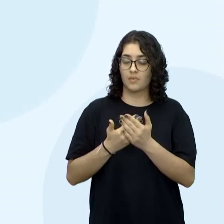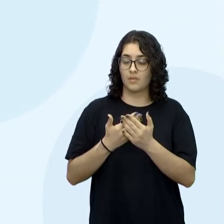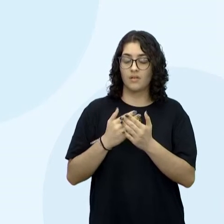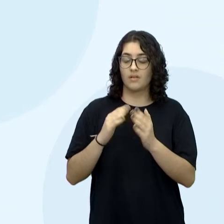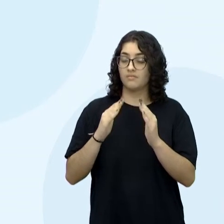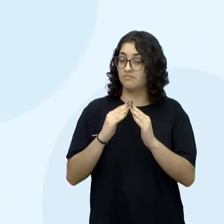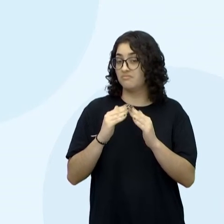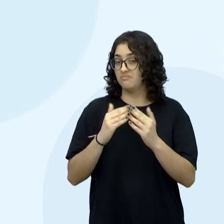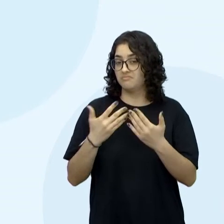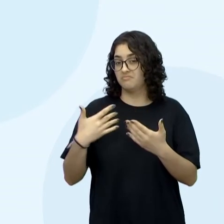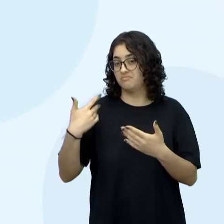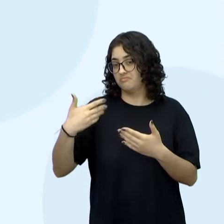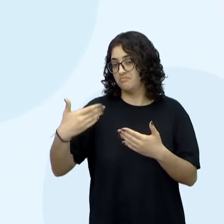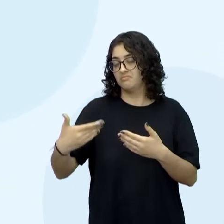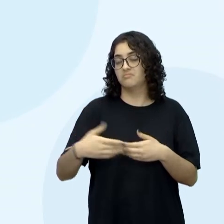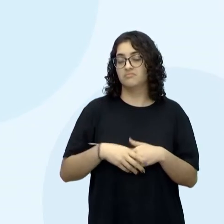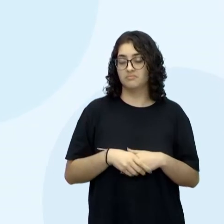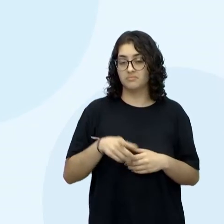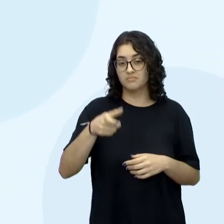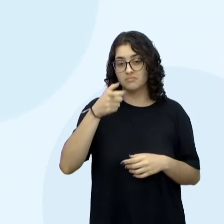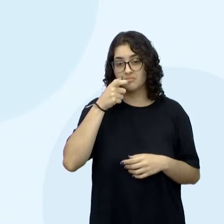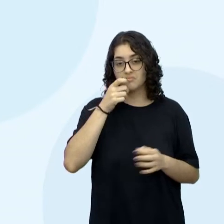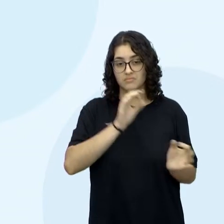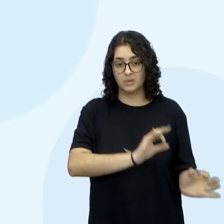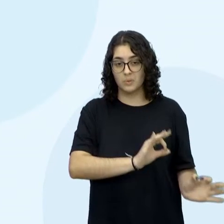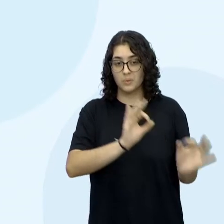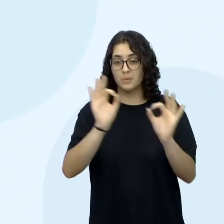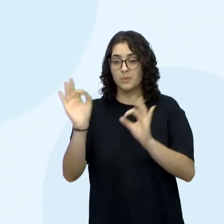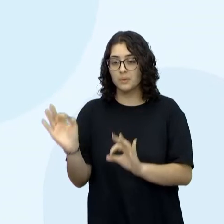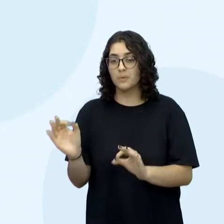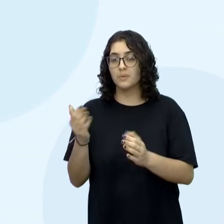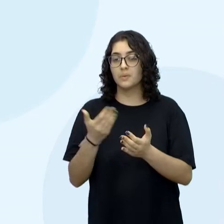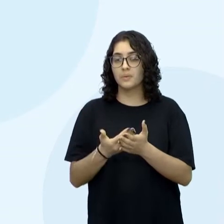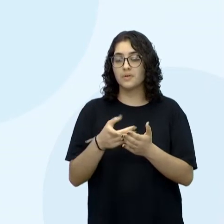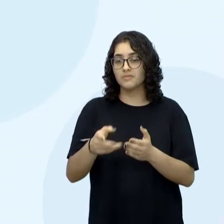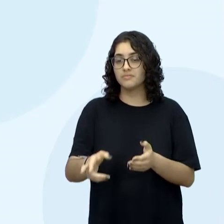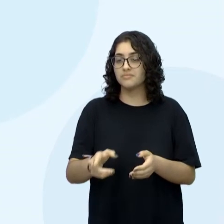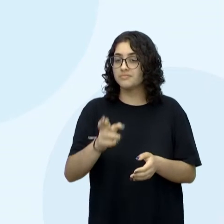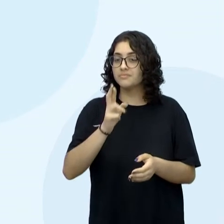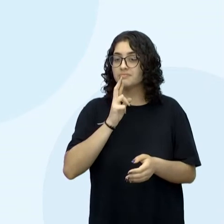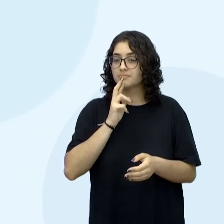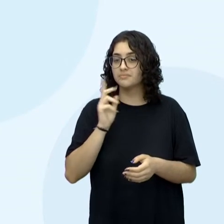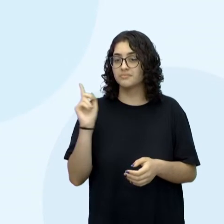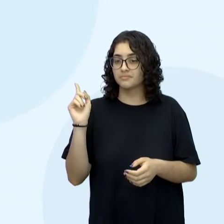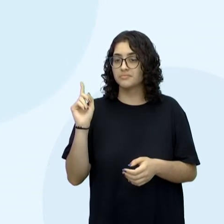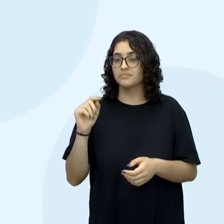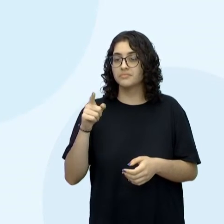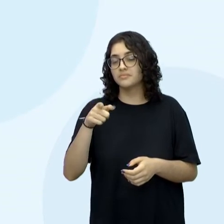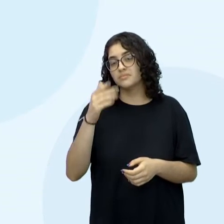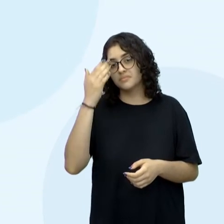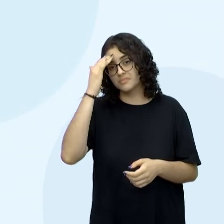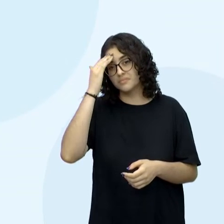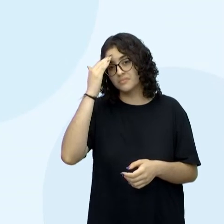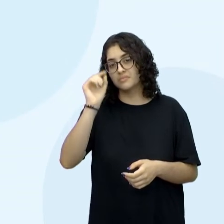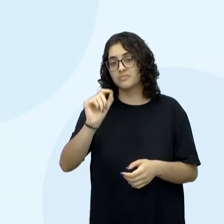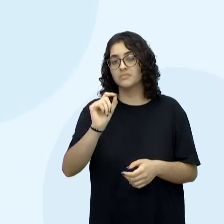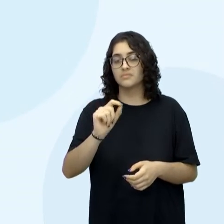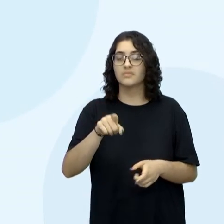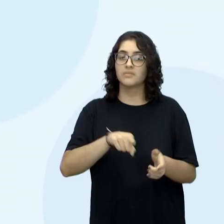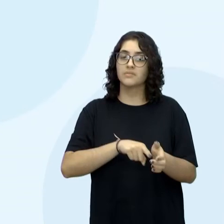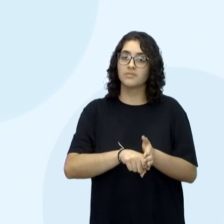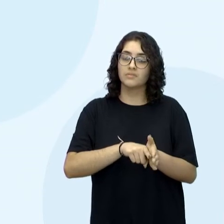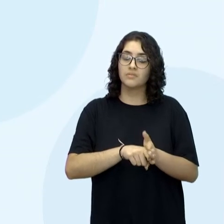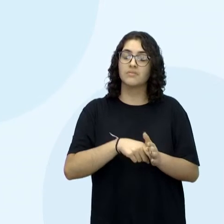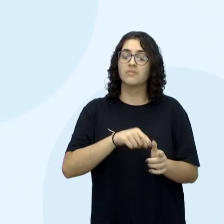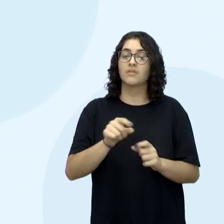decorrer do momento que você estiver assistindo essa aula. E me responda então aí, pelo que você entendeu e pela sua pesquisa,